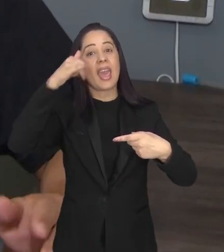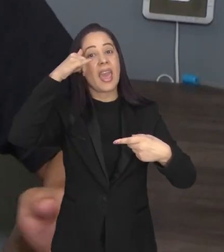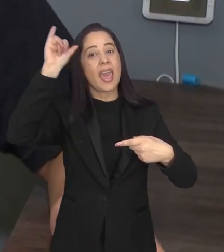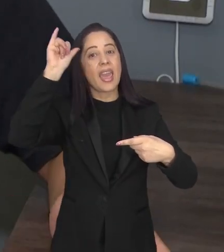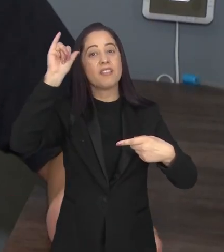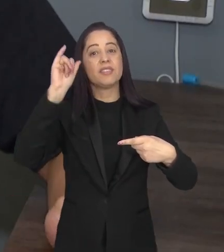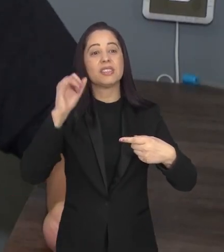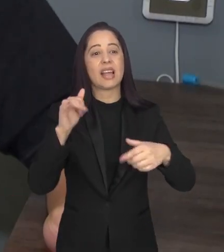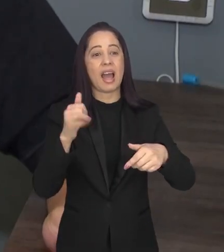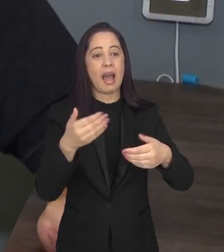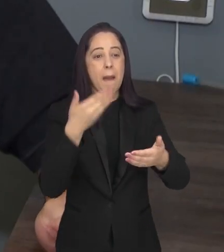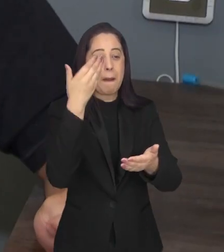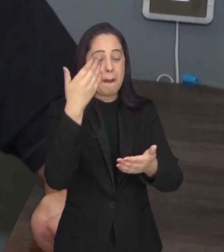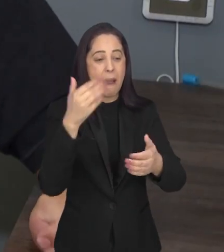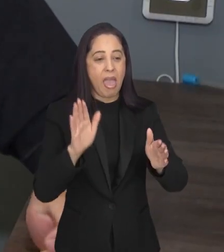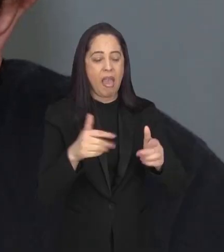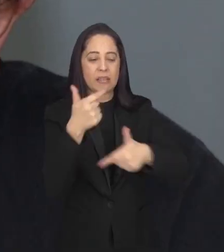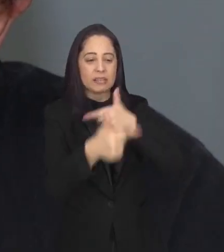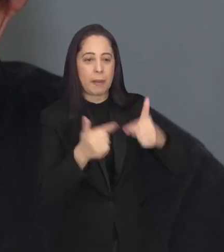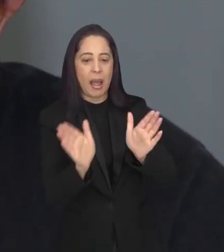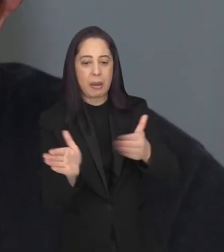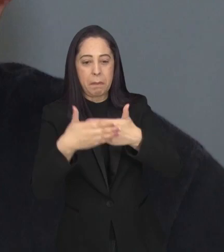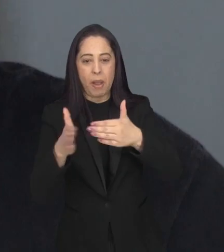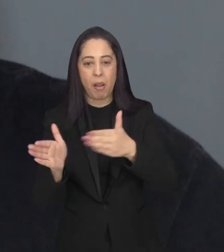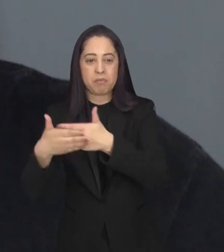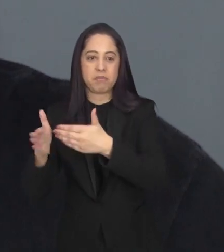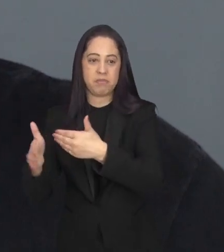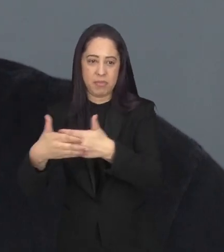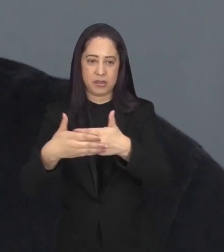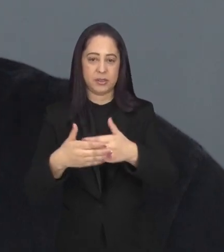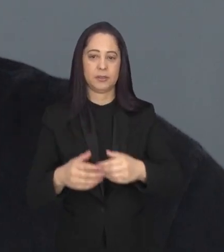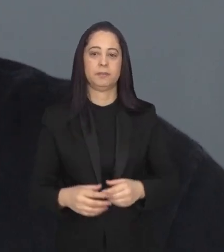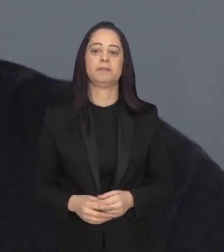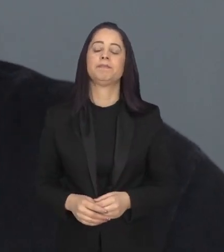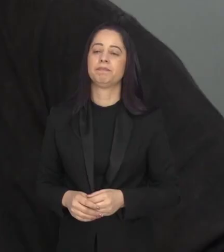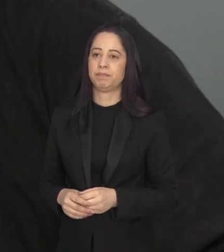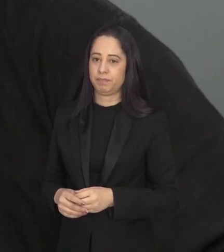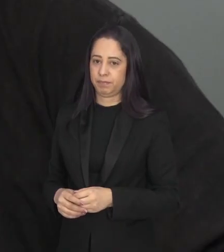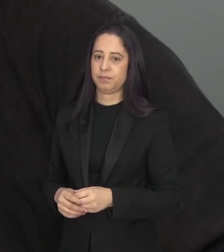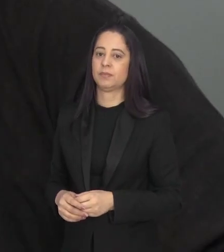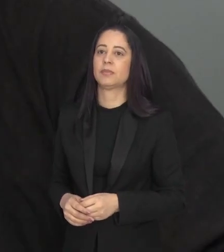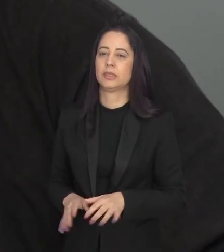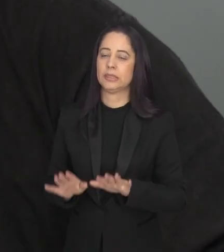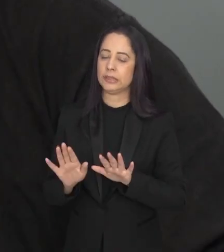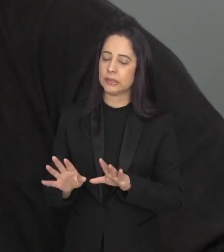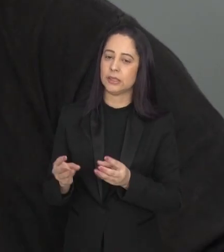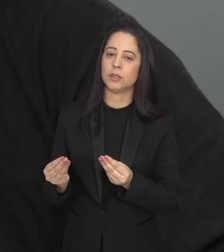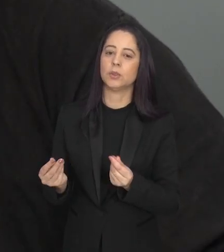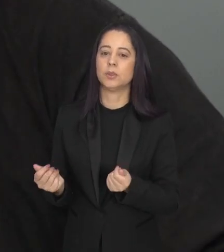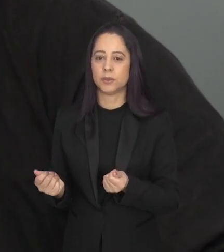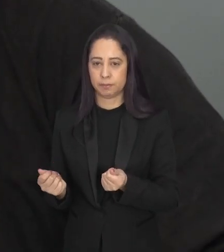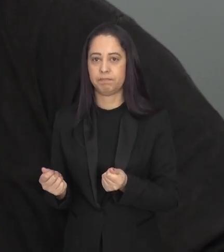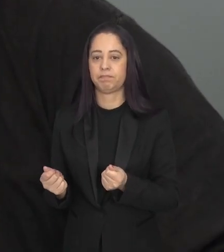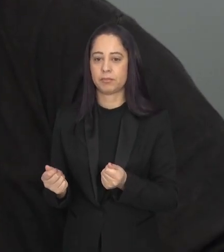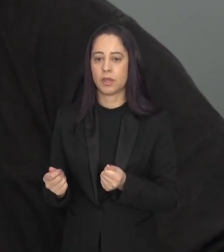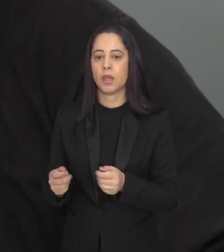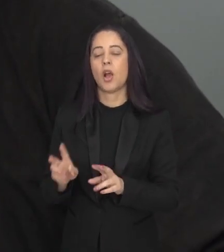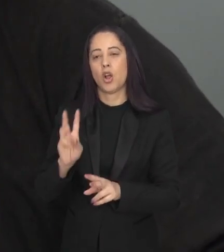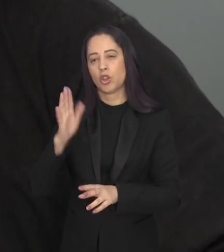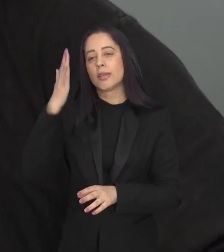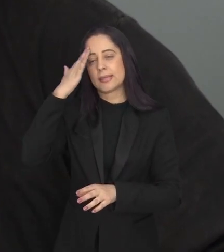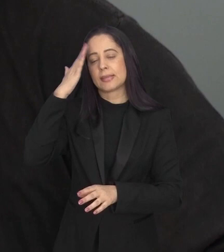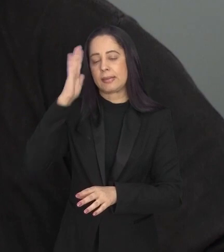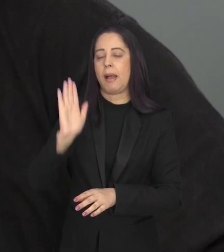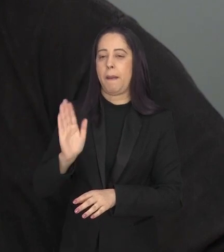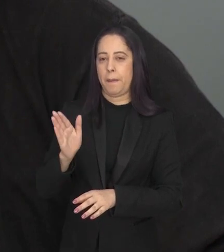evitar o fechamento de vagas de emprego sem frear o avanço dessas plataformas. O que é o discurso, tanto do que a